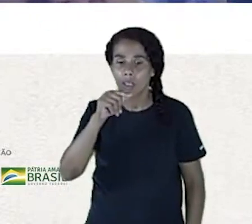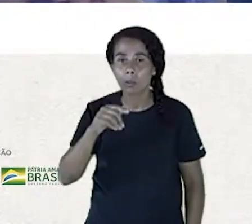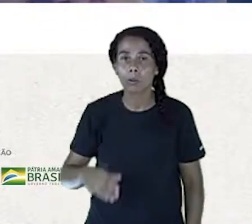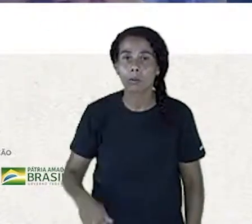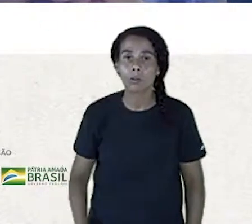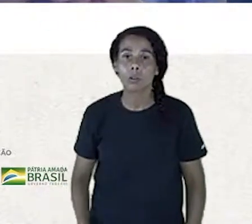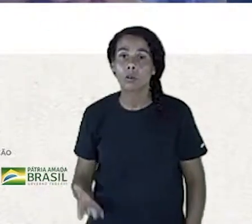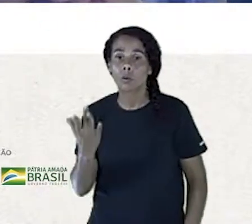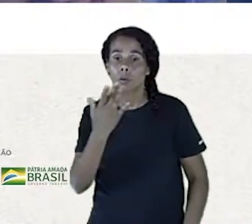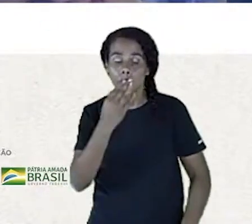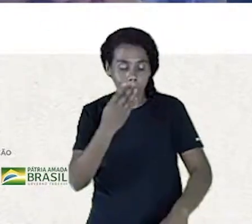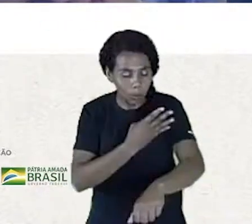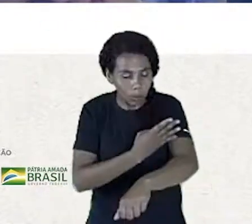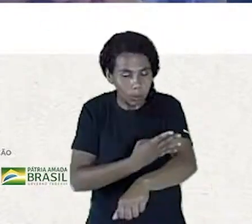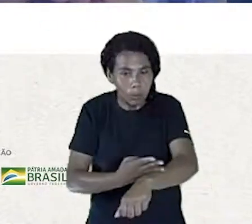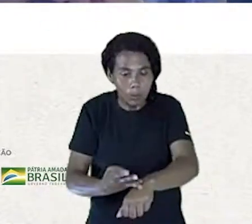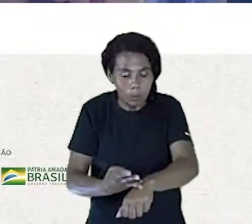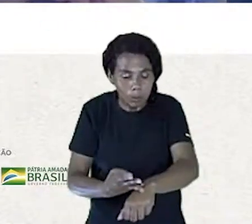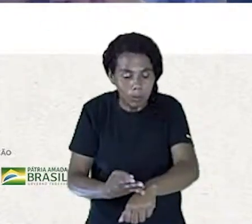transcendência,